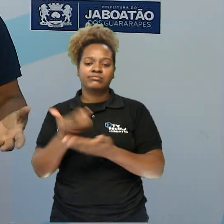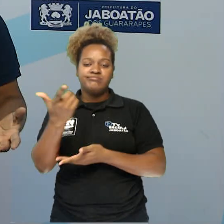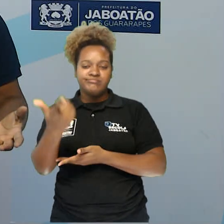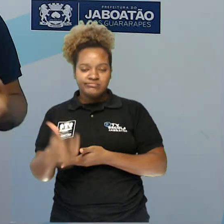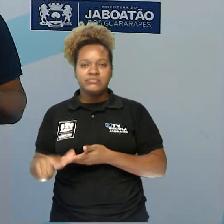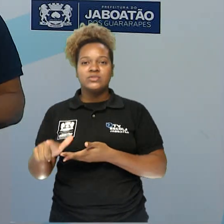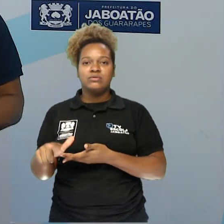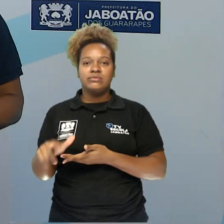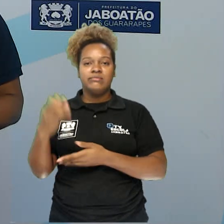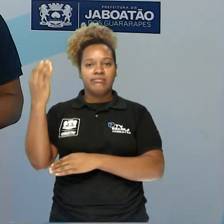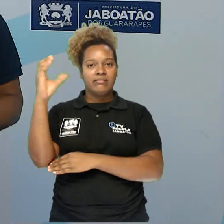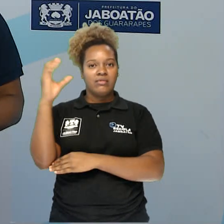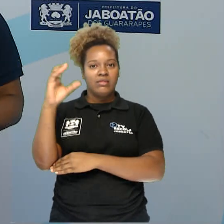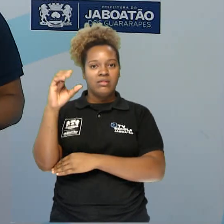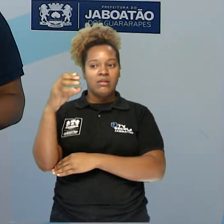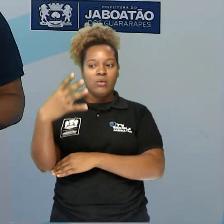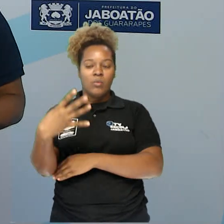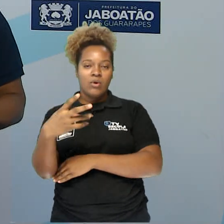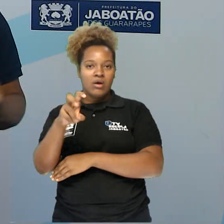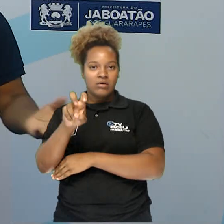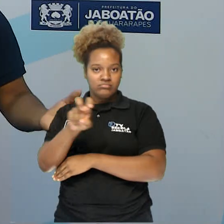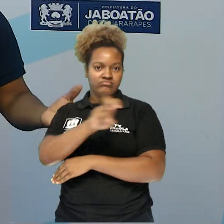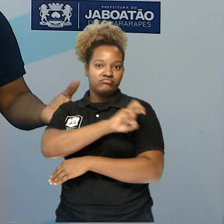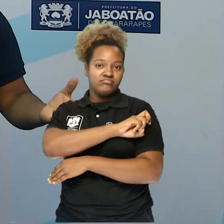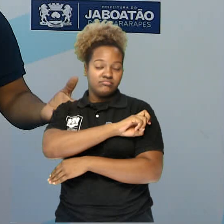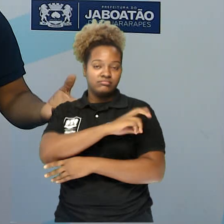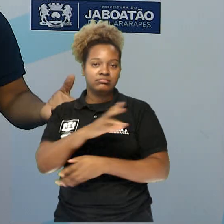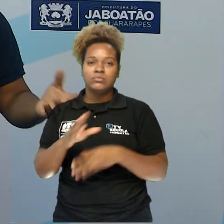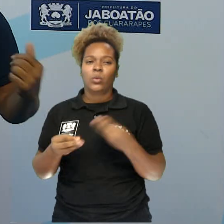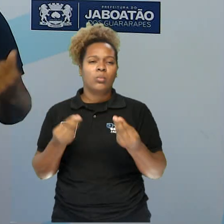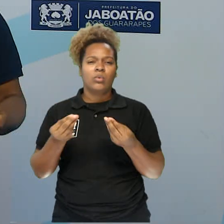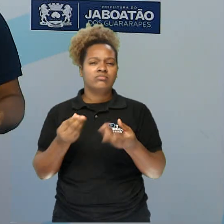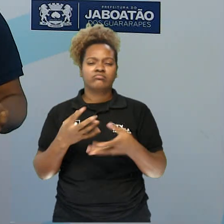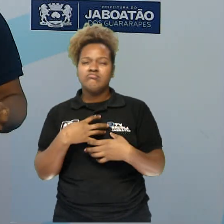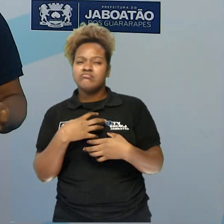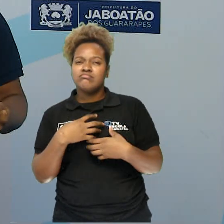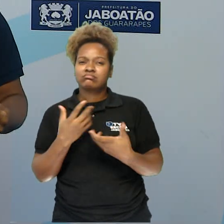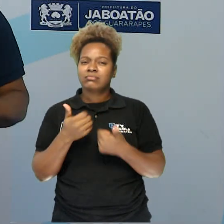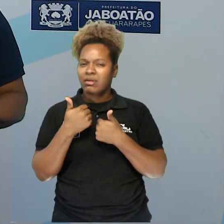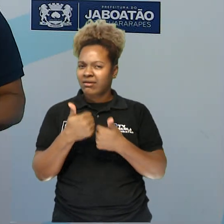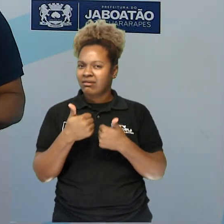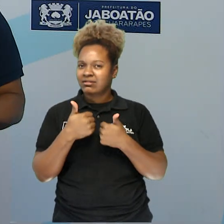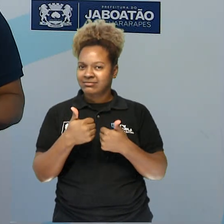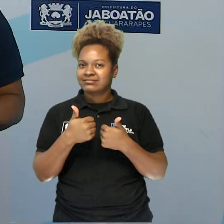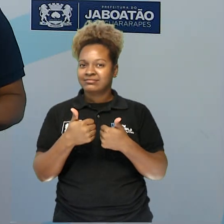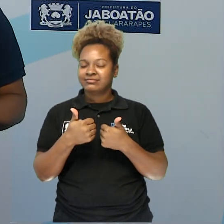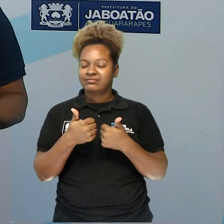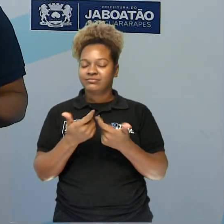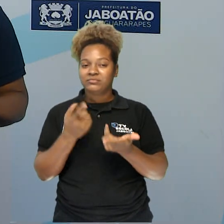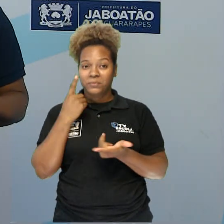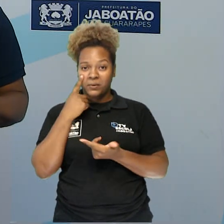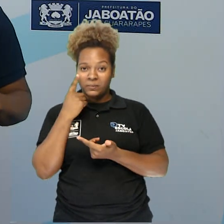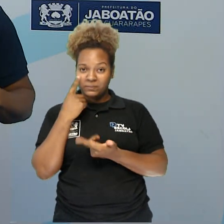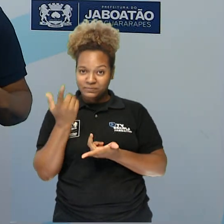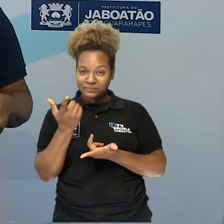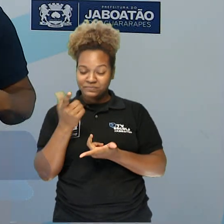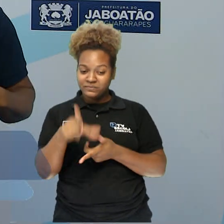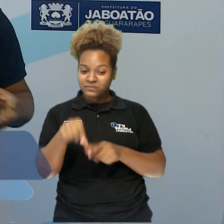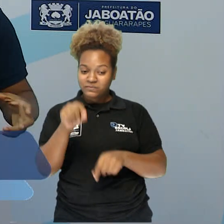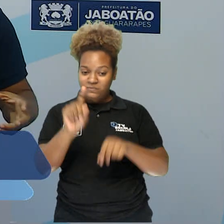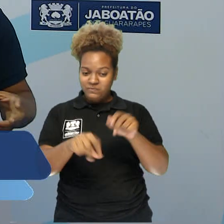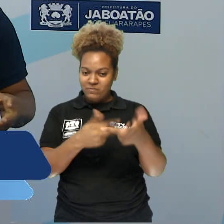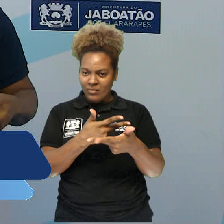dos quartos e quintos anos. Como é que vocês estão? Tudo bem? Olha só, pega aí o material